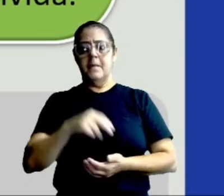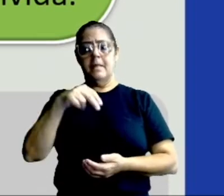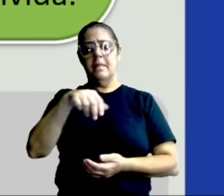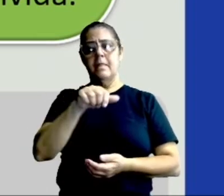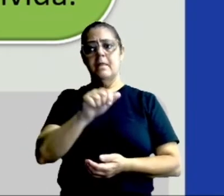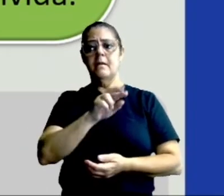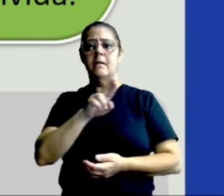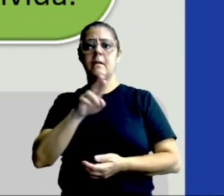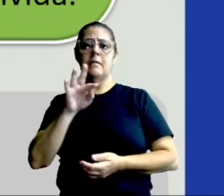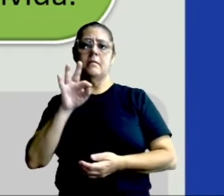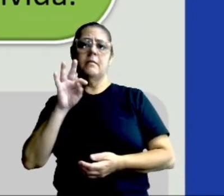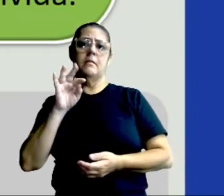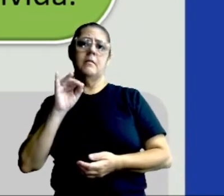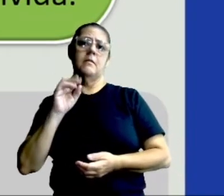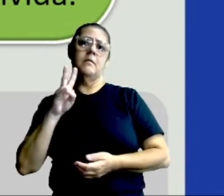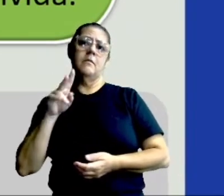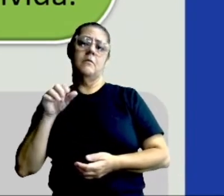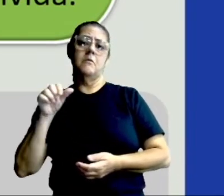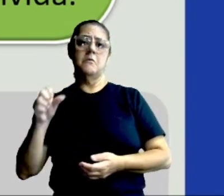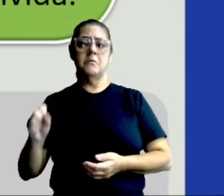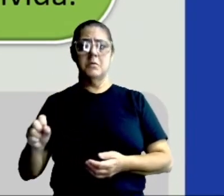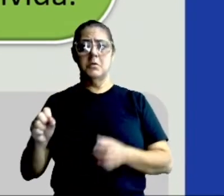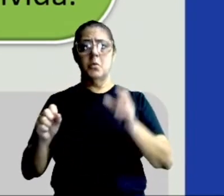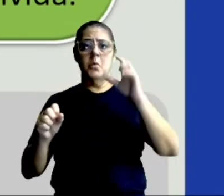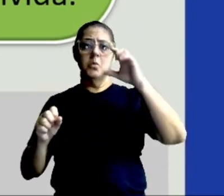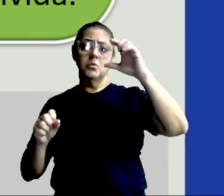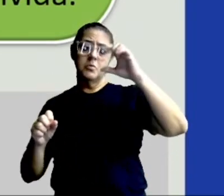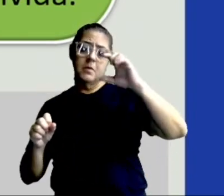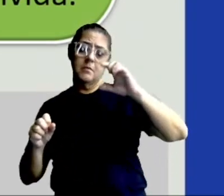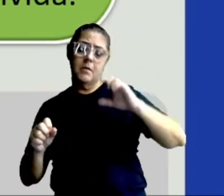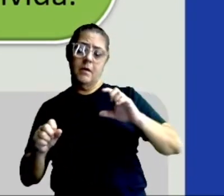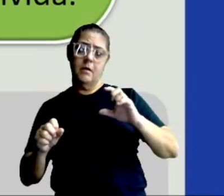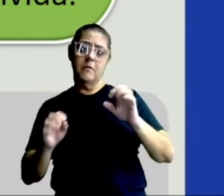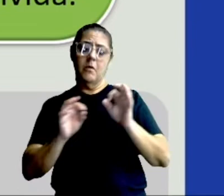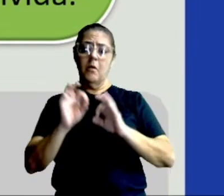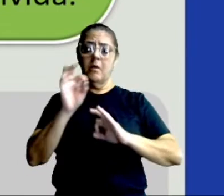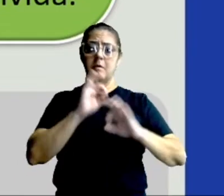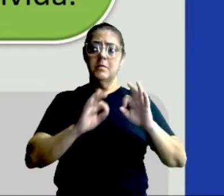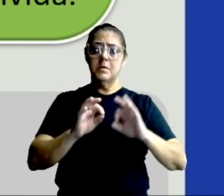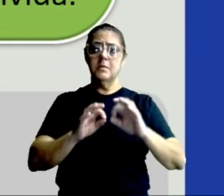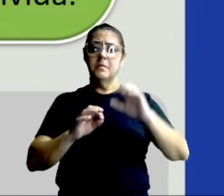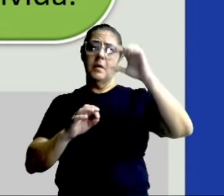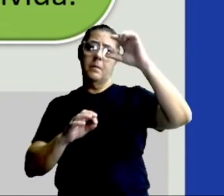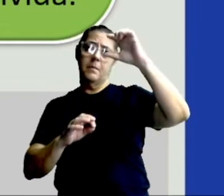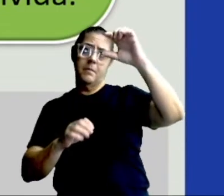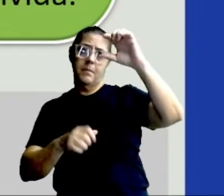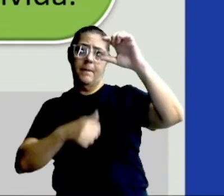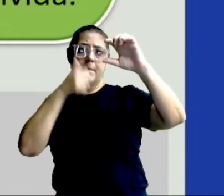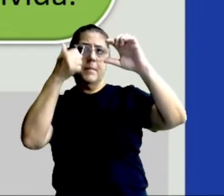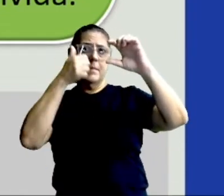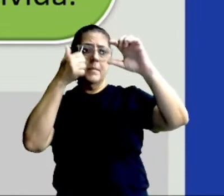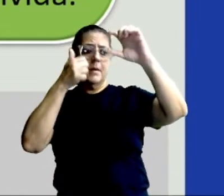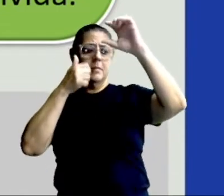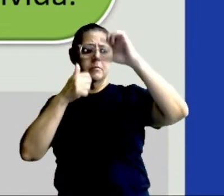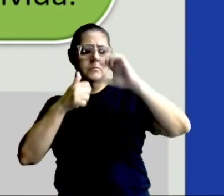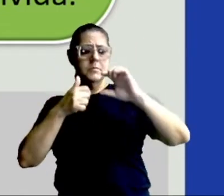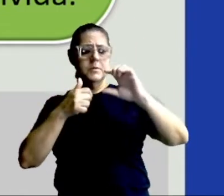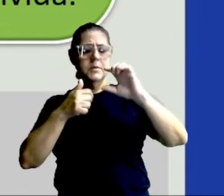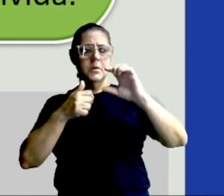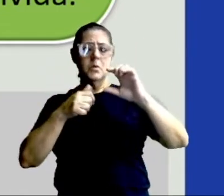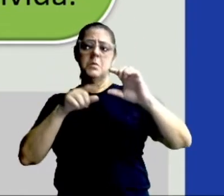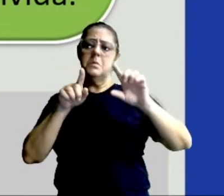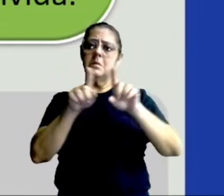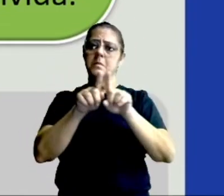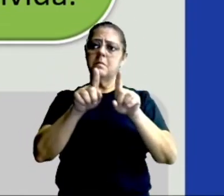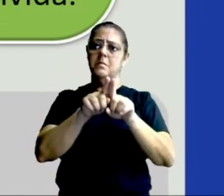primeiro nas narrativas os parágrafos não serão construídos seguindo o pap que a gente também chama de cena